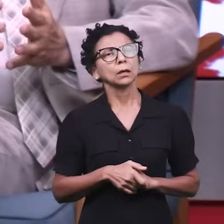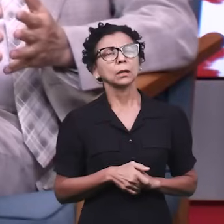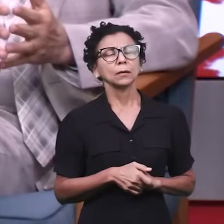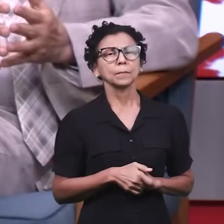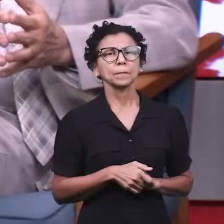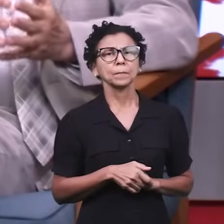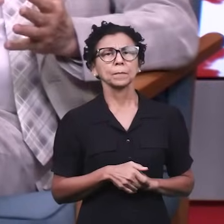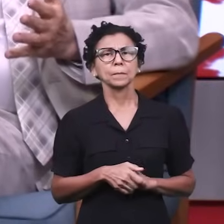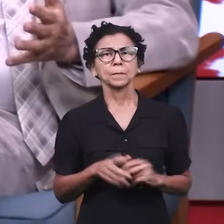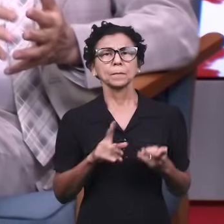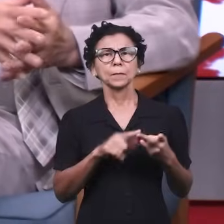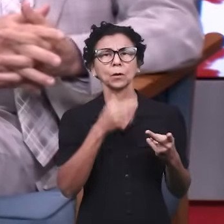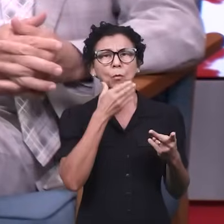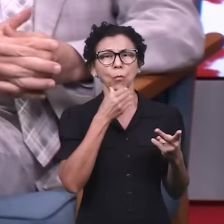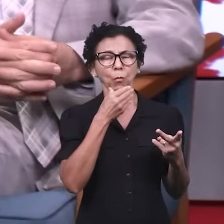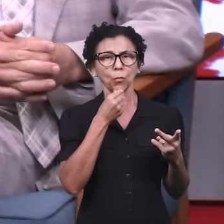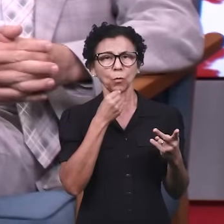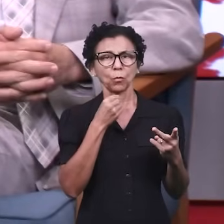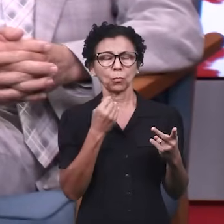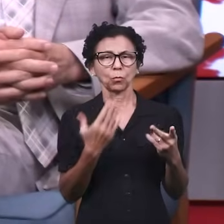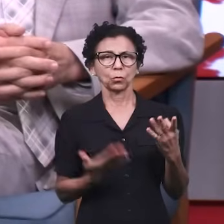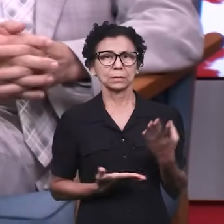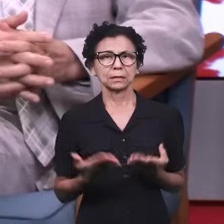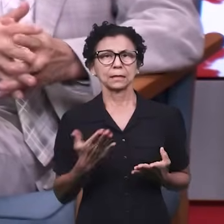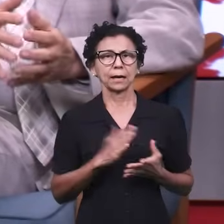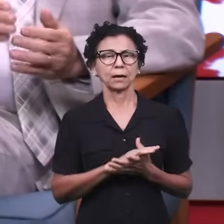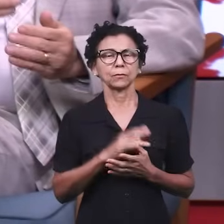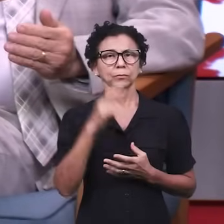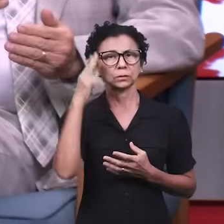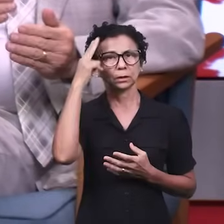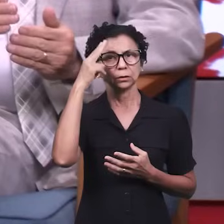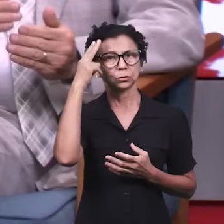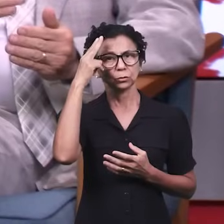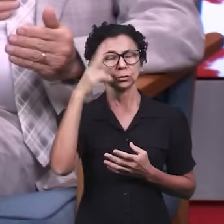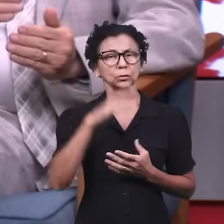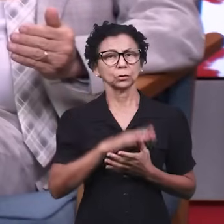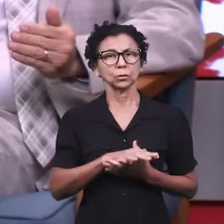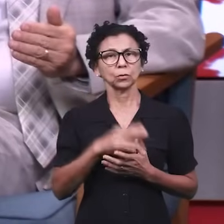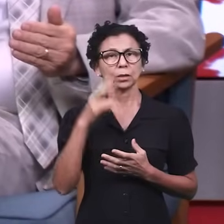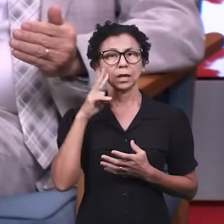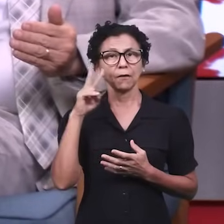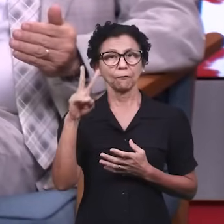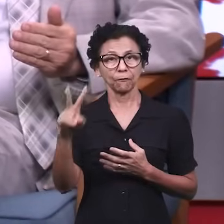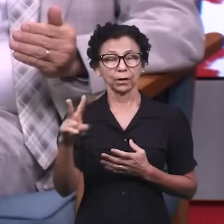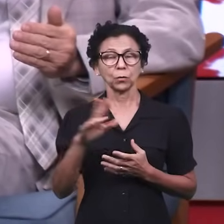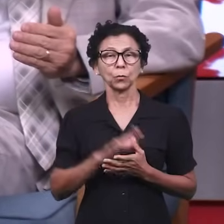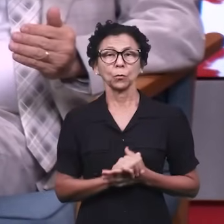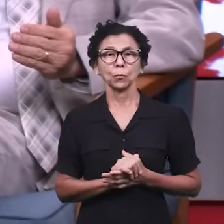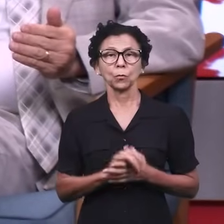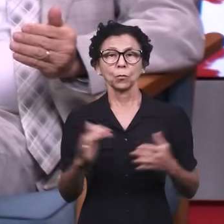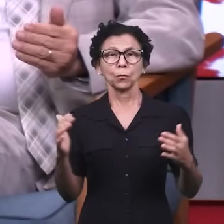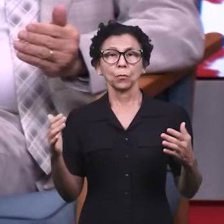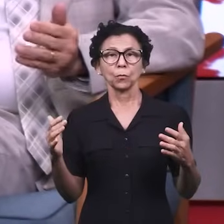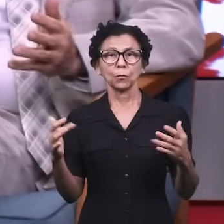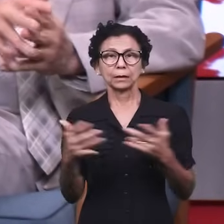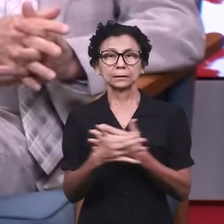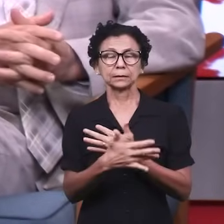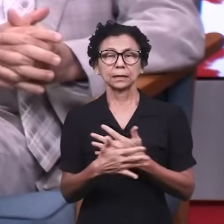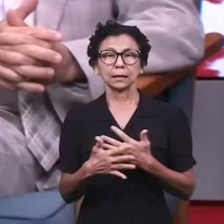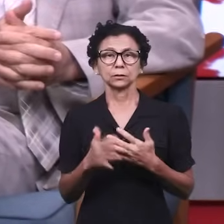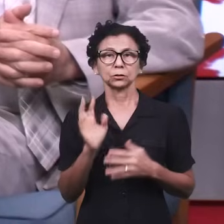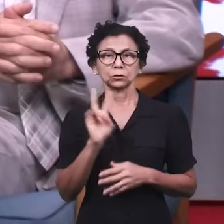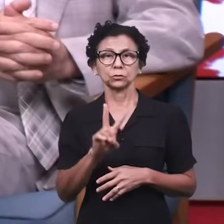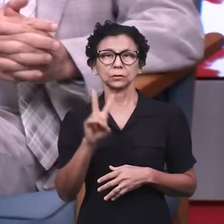e o Senhor me mostrou o sonho que ela teve. Que ela sonhou que via a cidade de Vila Velha toda em